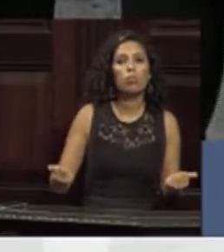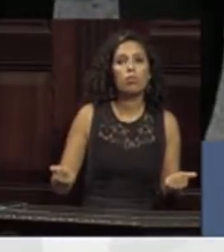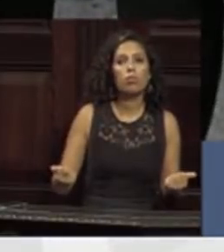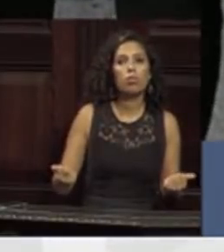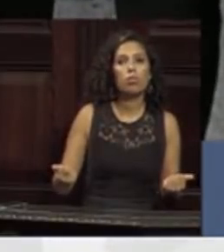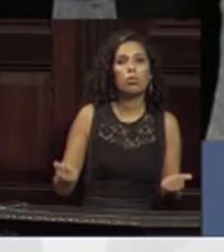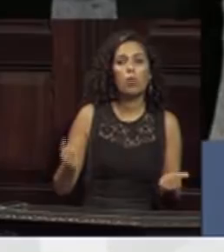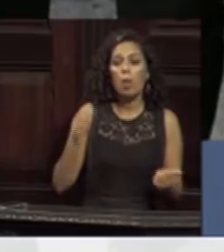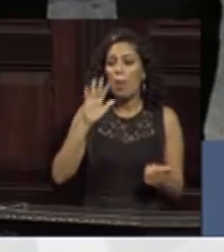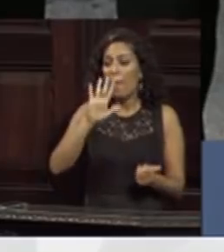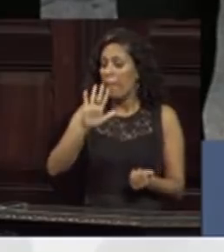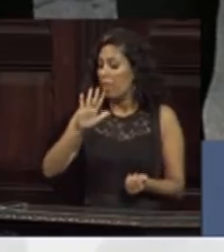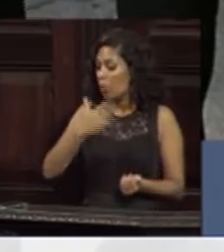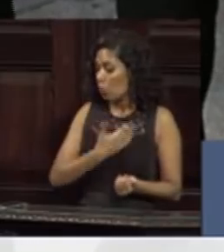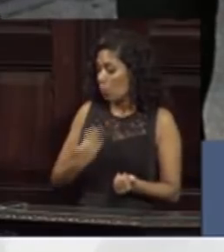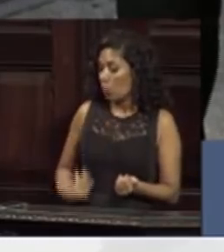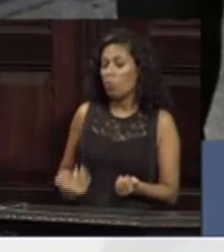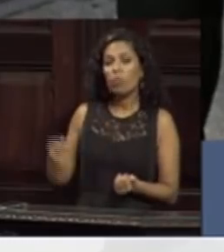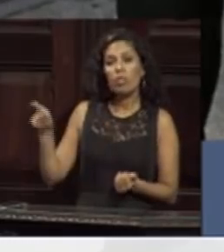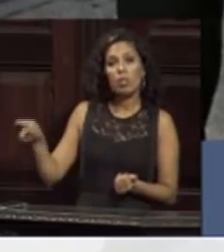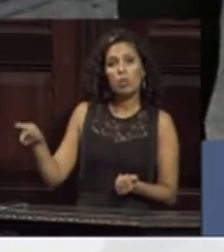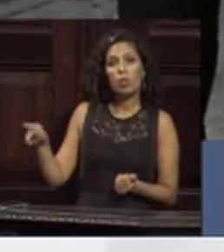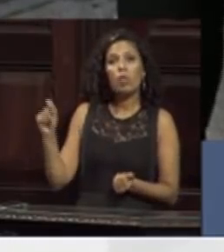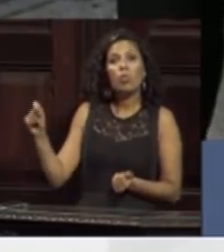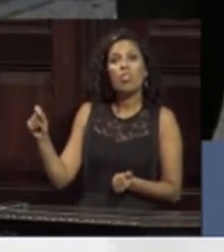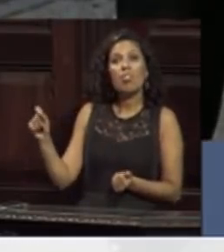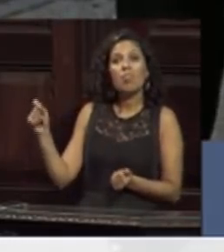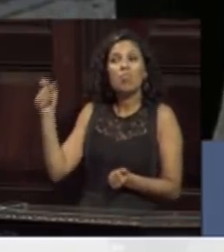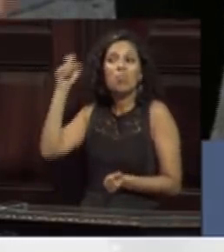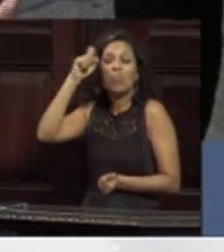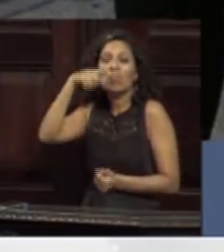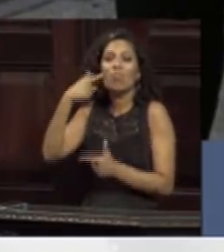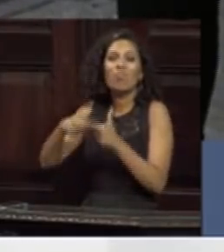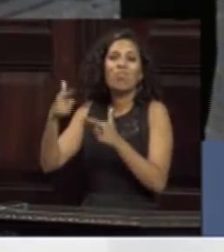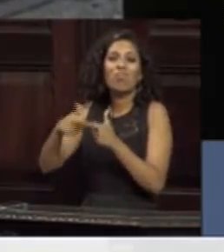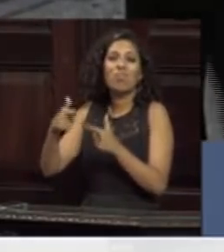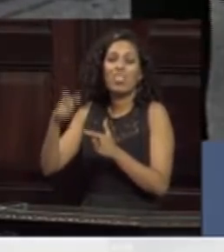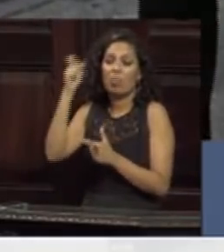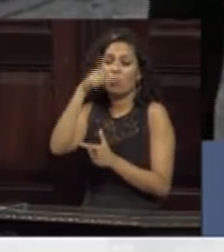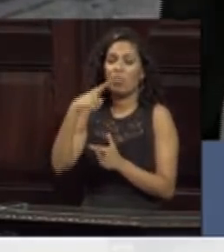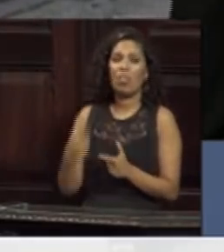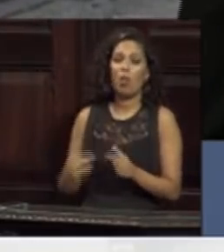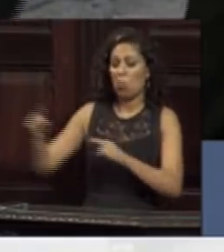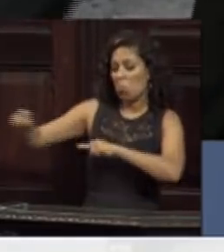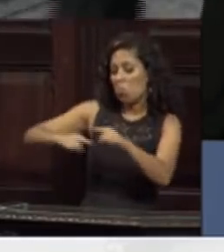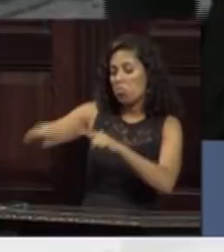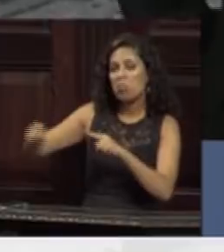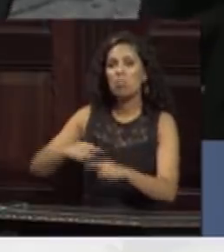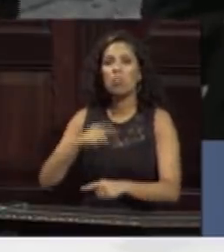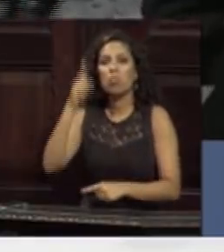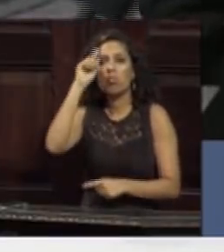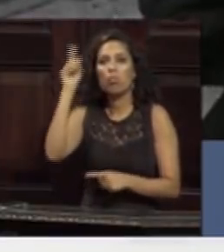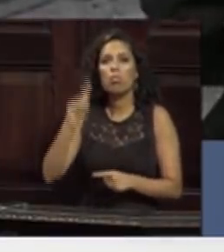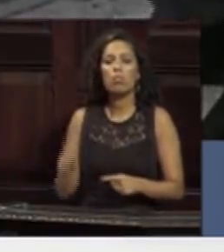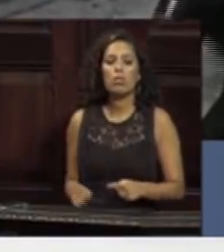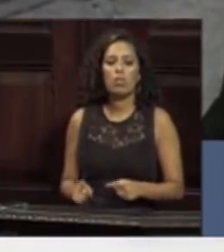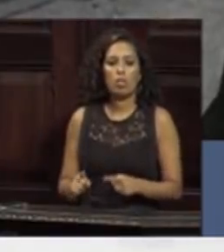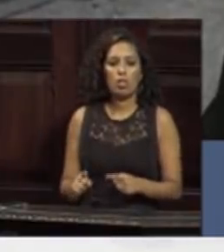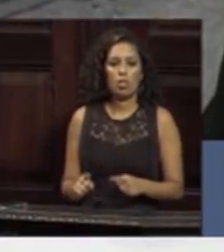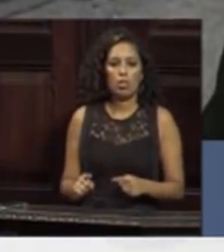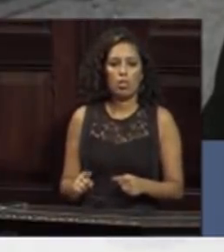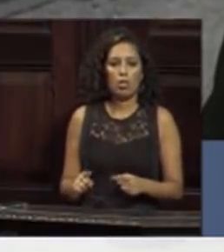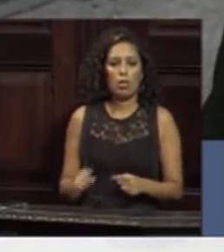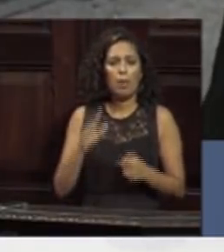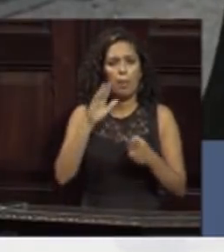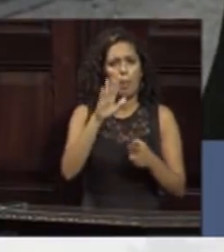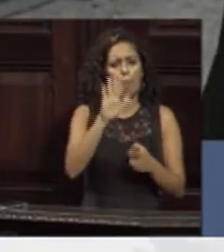já mostrou a sua séria dificuldade de não quebrar o nosso Estado, ou se vamos deixar o governo